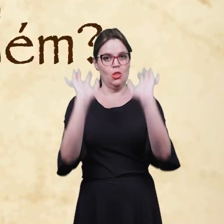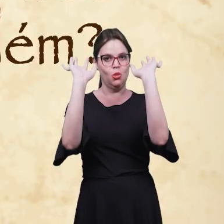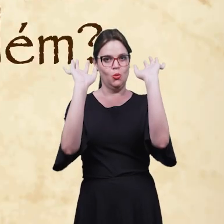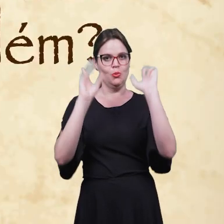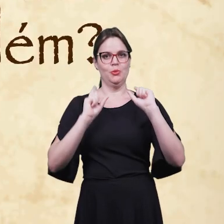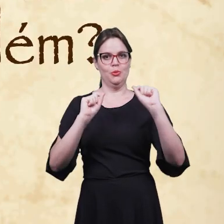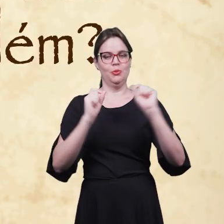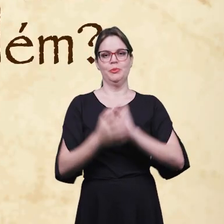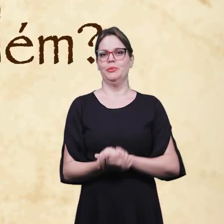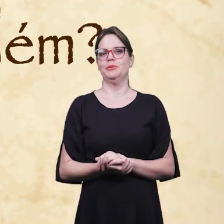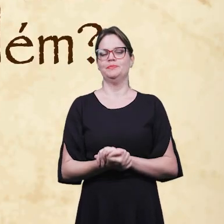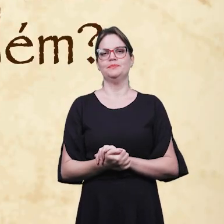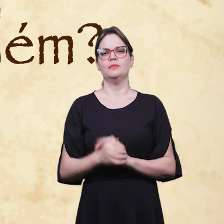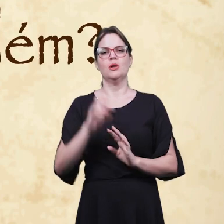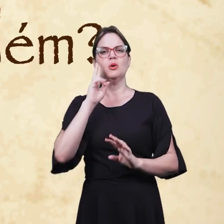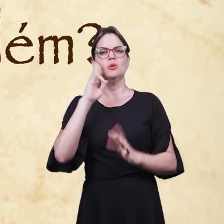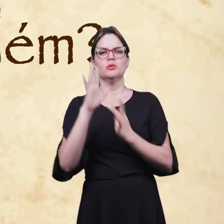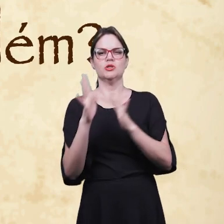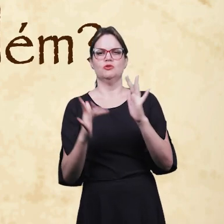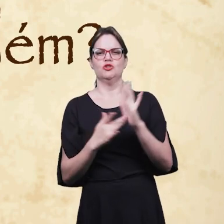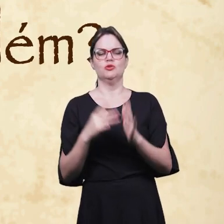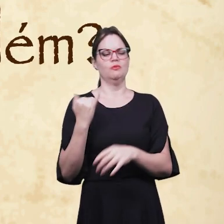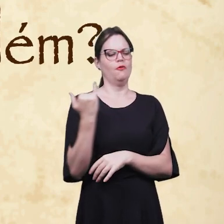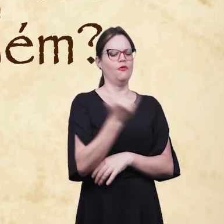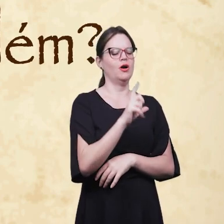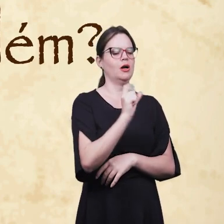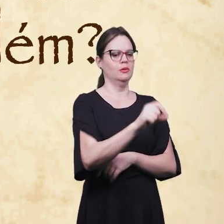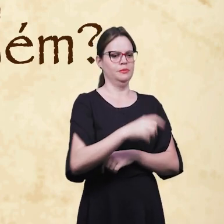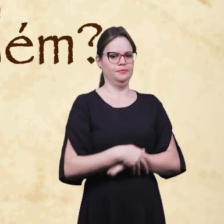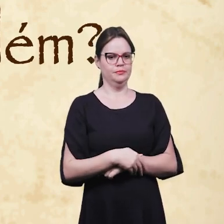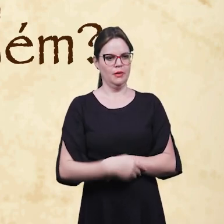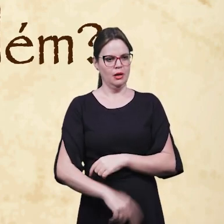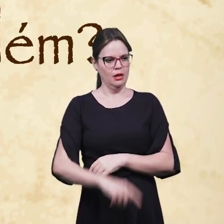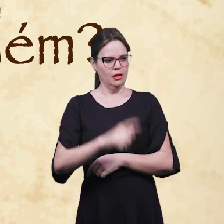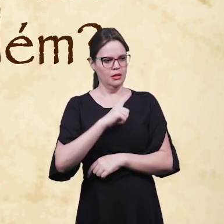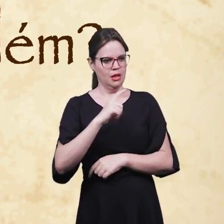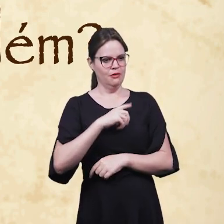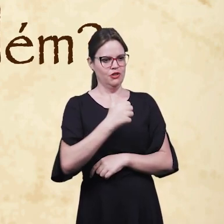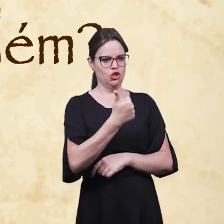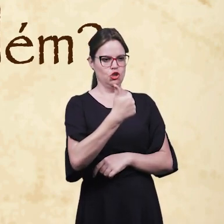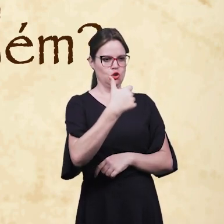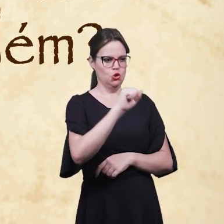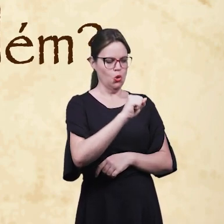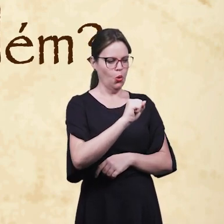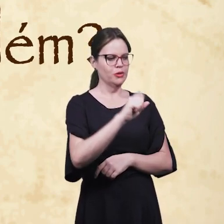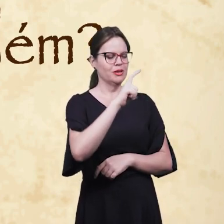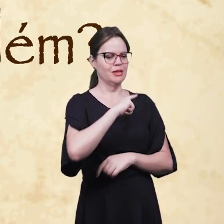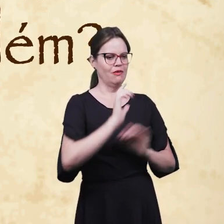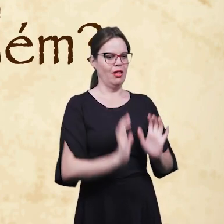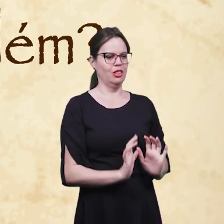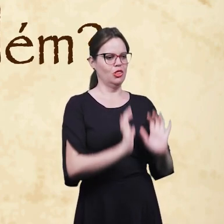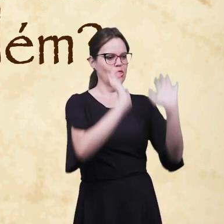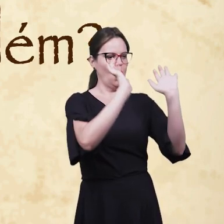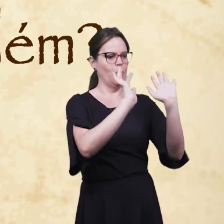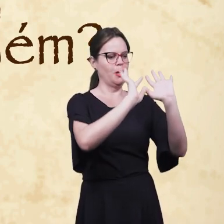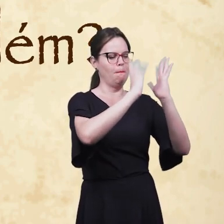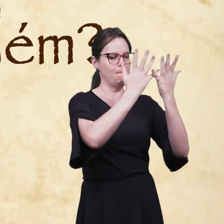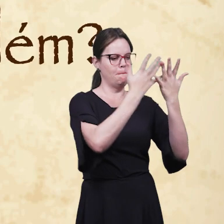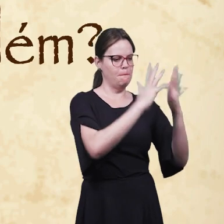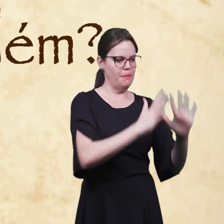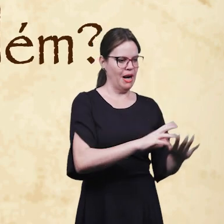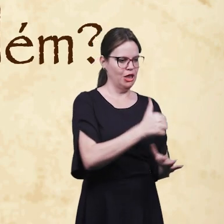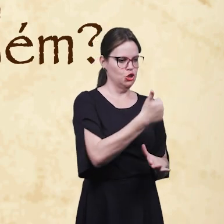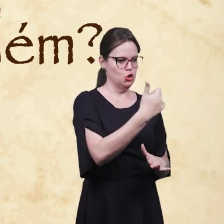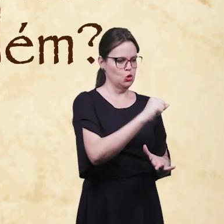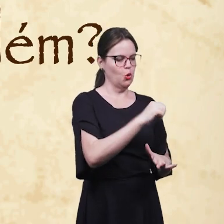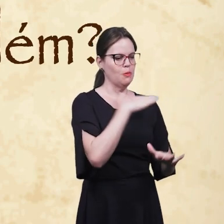e aqueles 18 sobre os quais caiu a Torre de Siloé e os matou, tem a Torre de Siloé. Cuidais que foram mais culpados do que